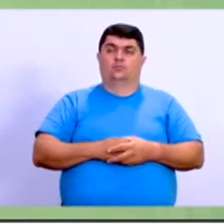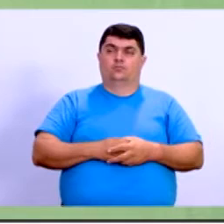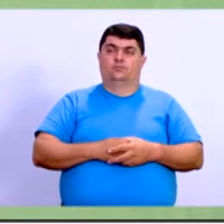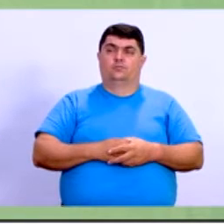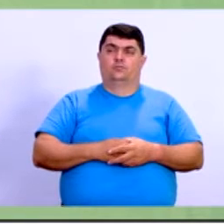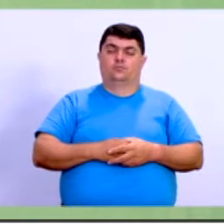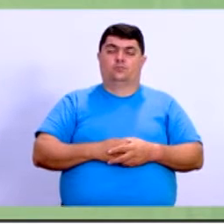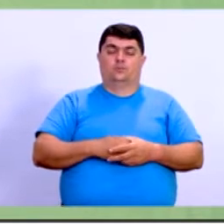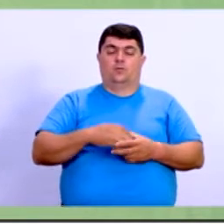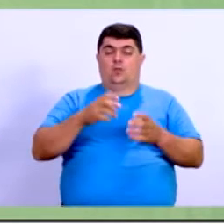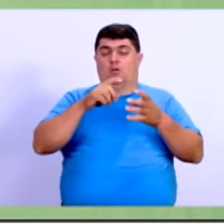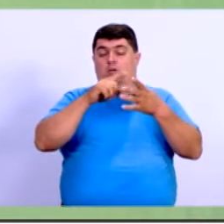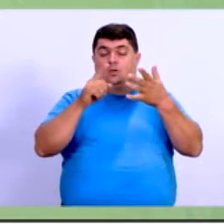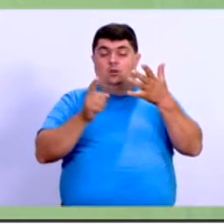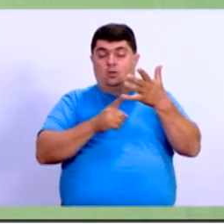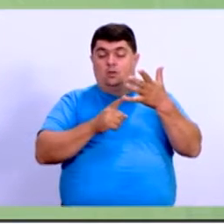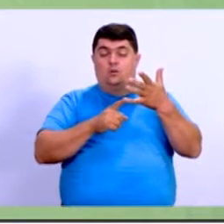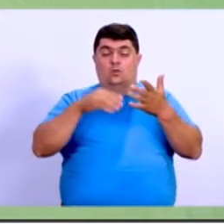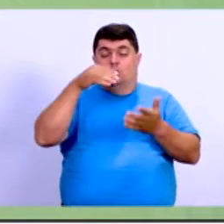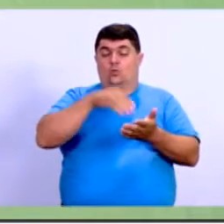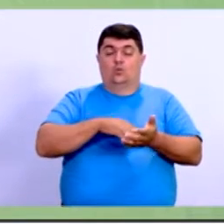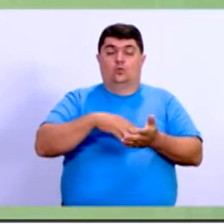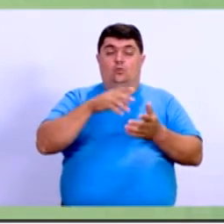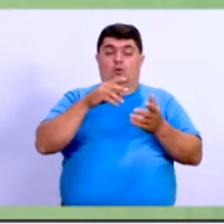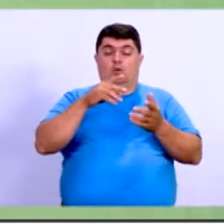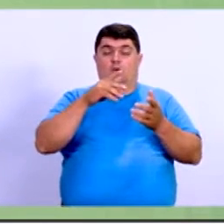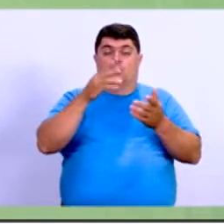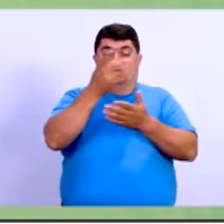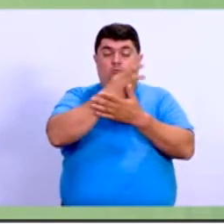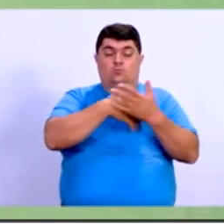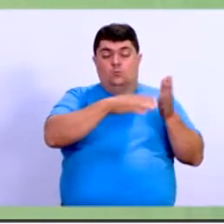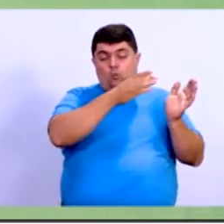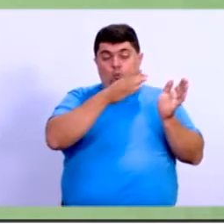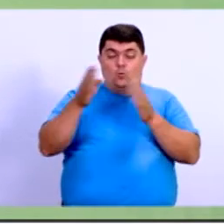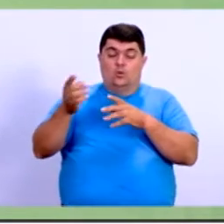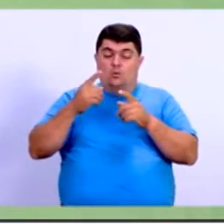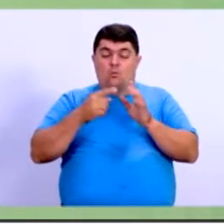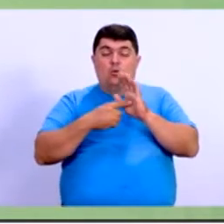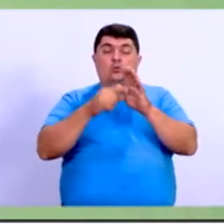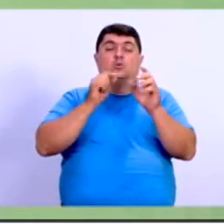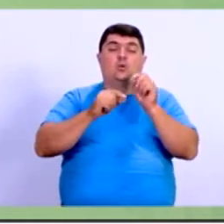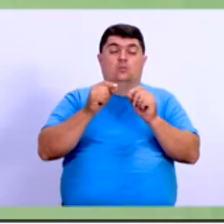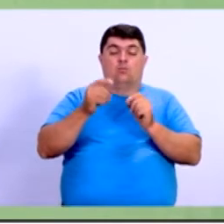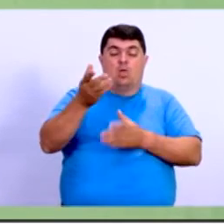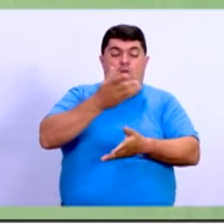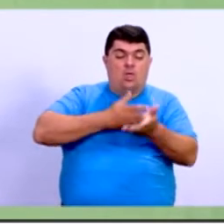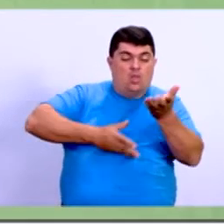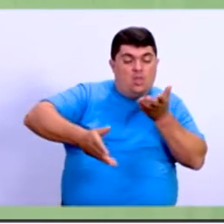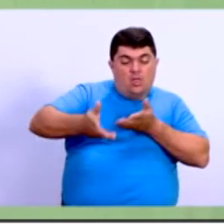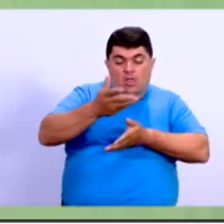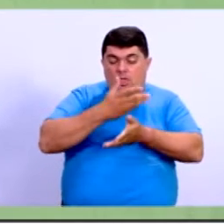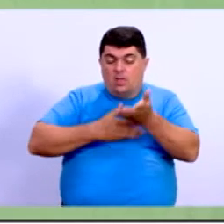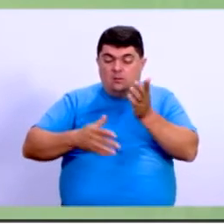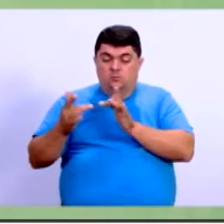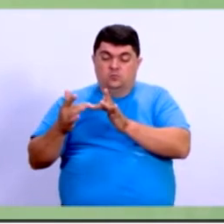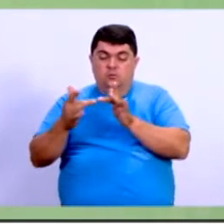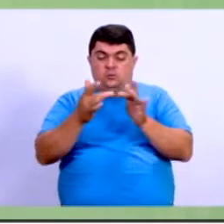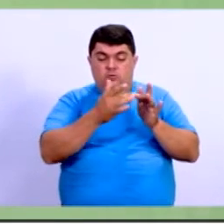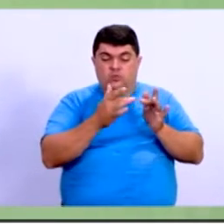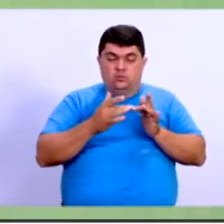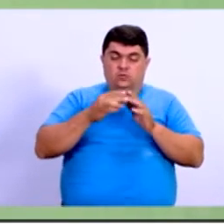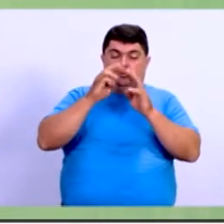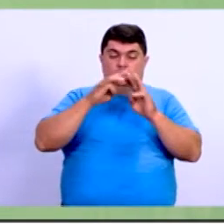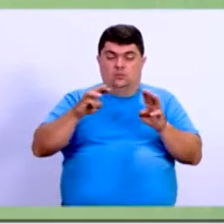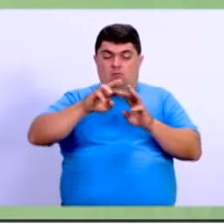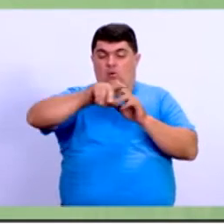Quinto e último passo, que é o diagrama de sequência, ele demonstra a interação que existe entre os objetos numa